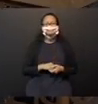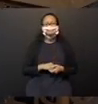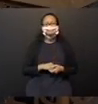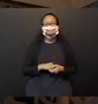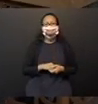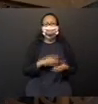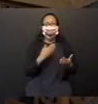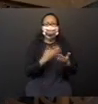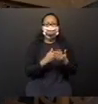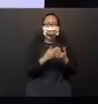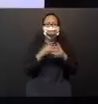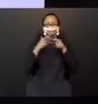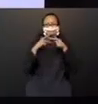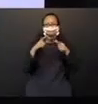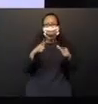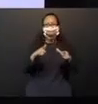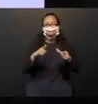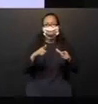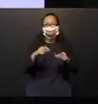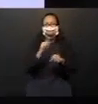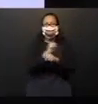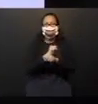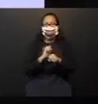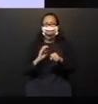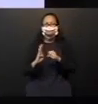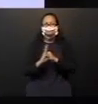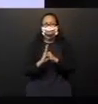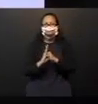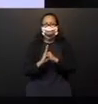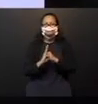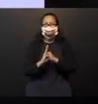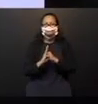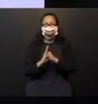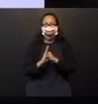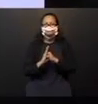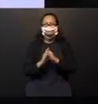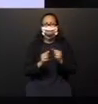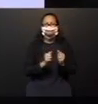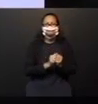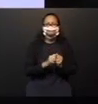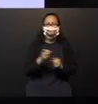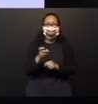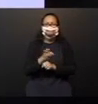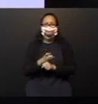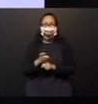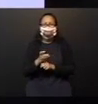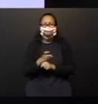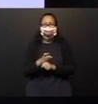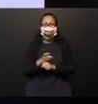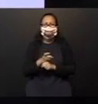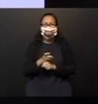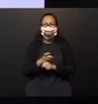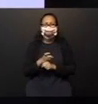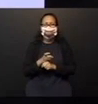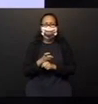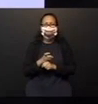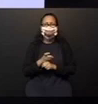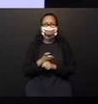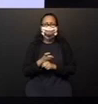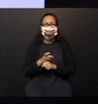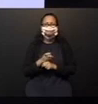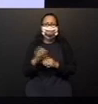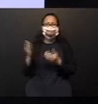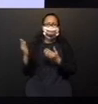Estudar a língua, olha lá, substantivo e adjetivo. O interessante aqui, ó, é o box